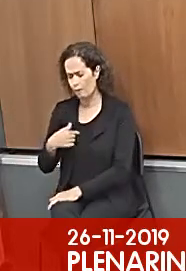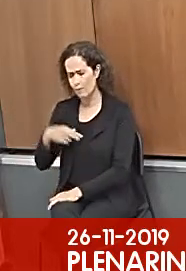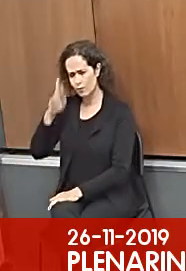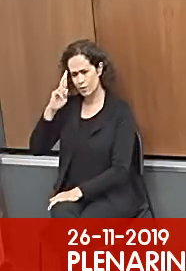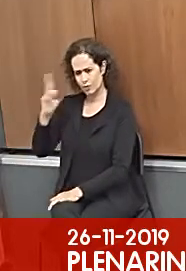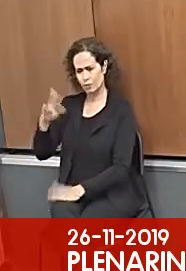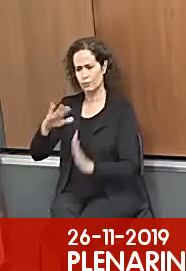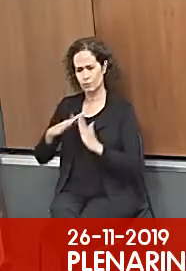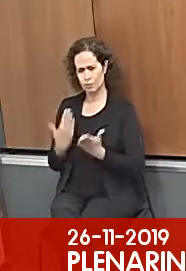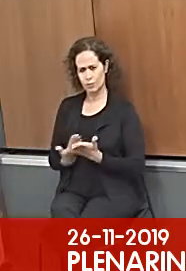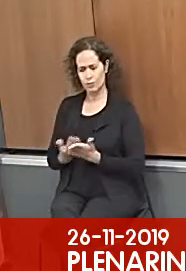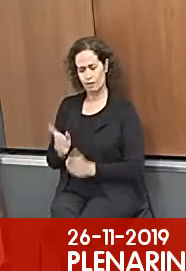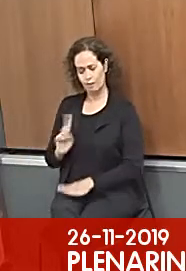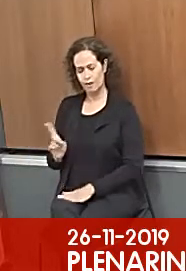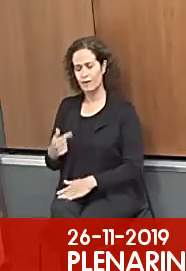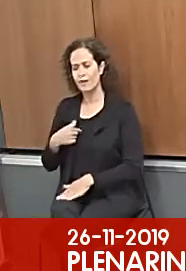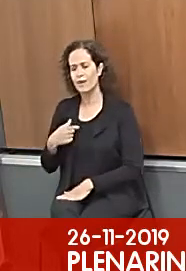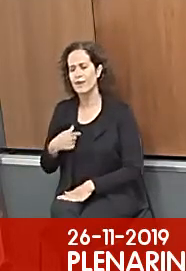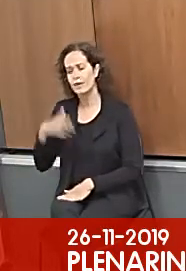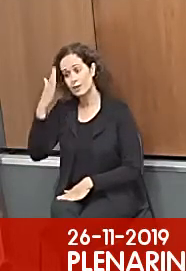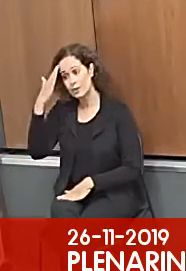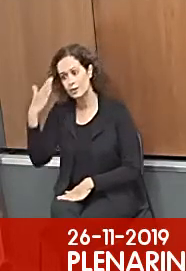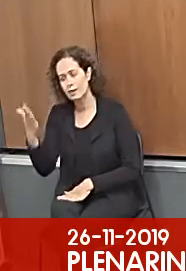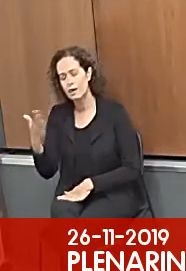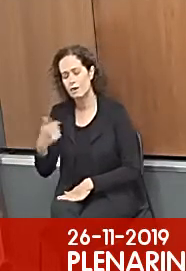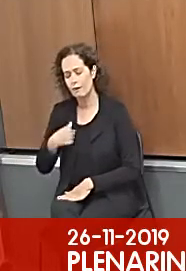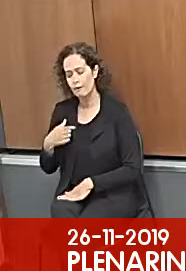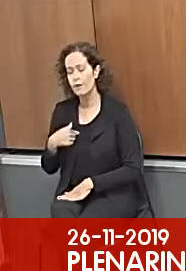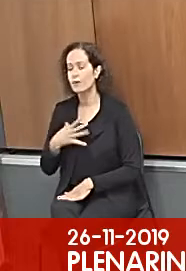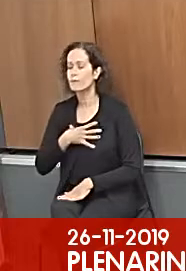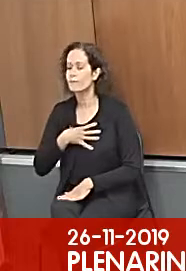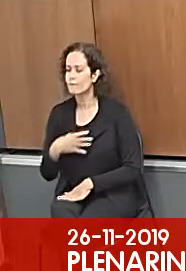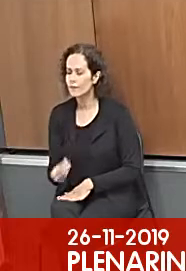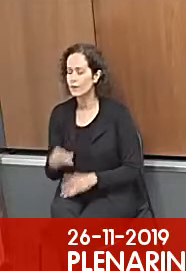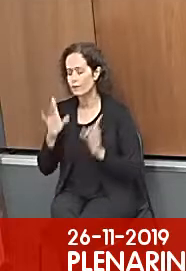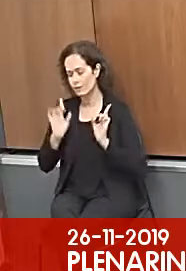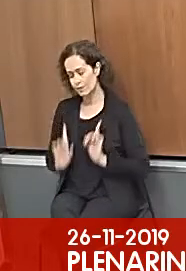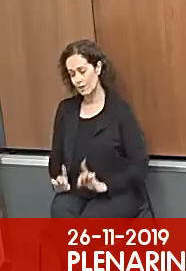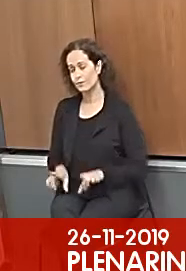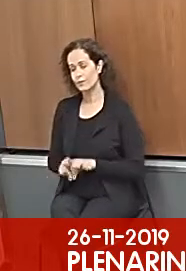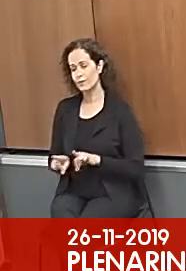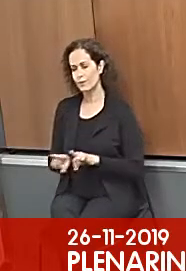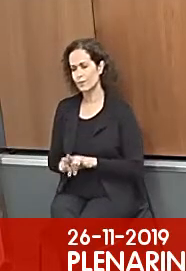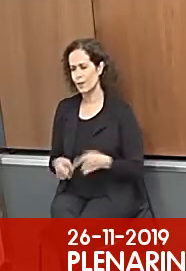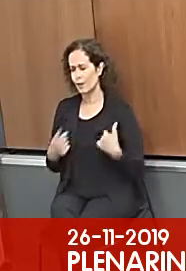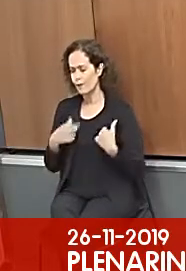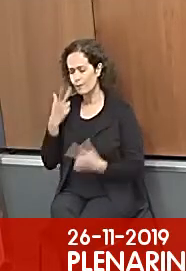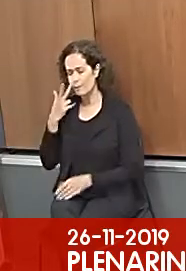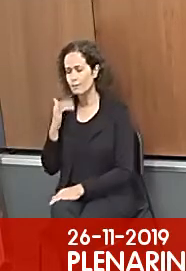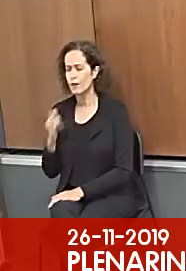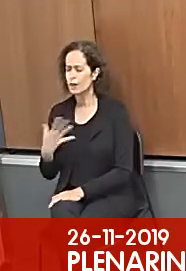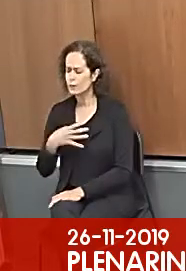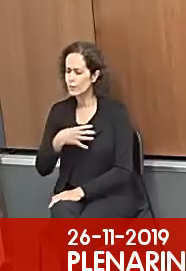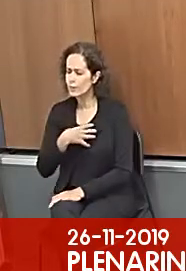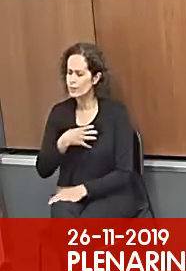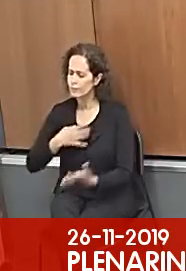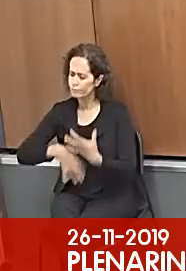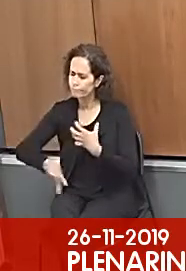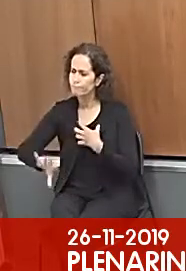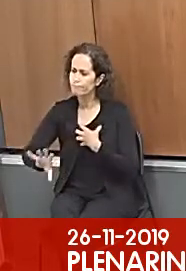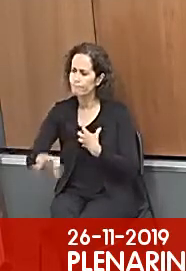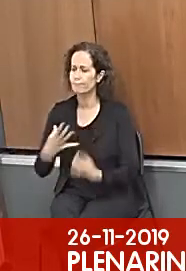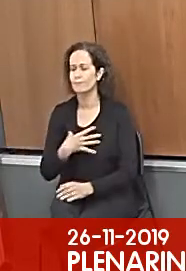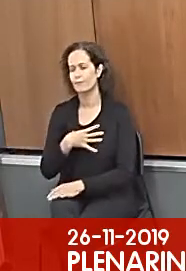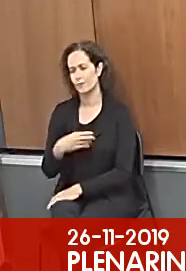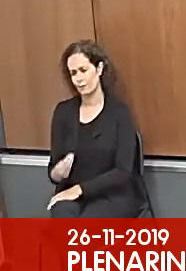não. Estou agradecendo como um pai que tem um filho com deficiência e eu sinto o que meu filho sofre na